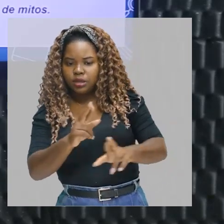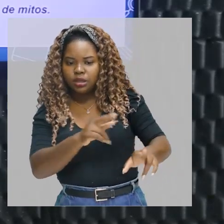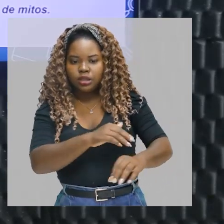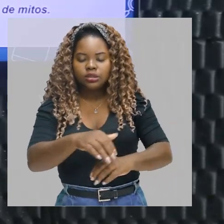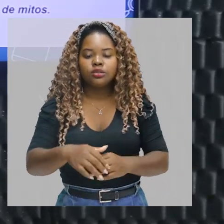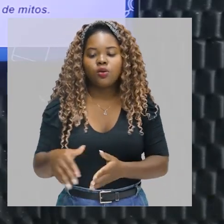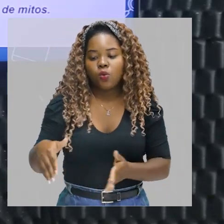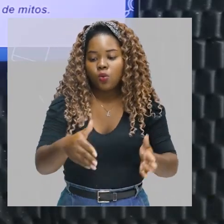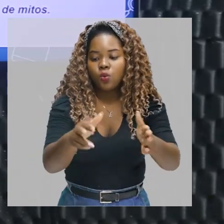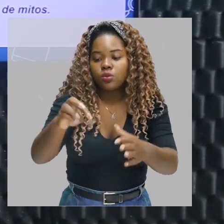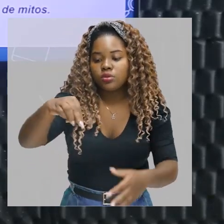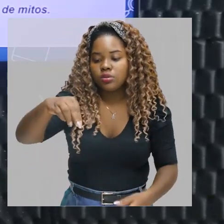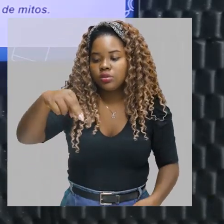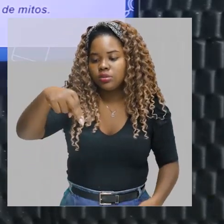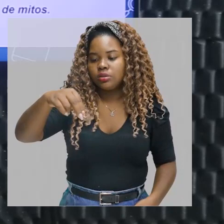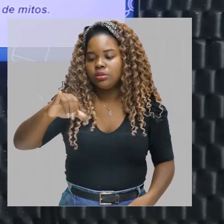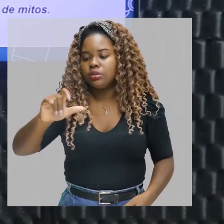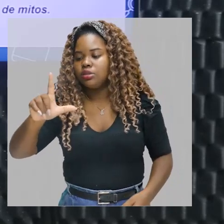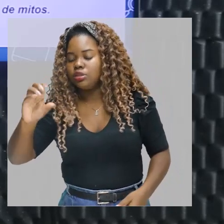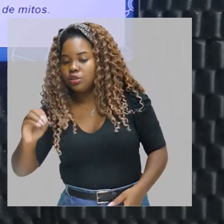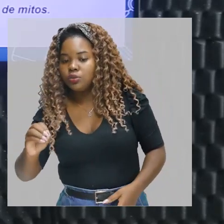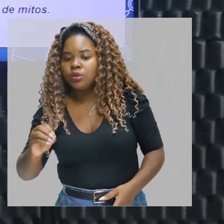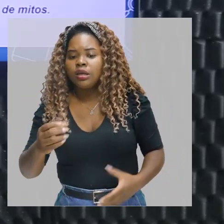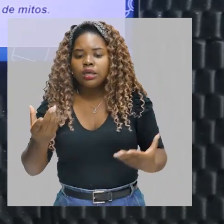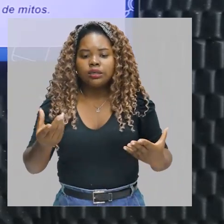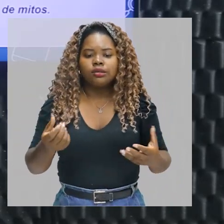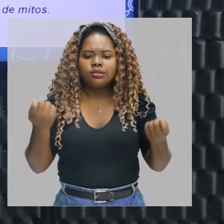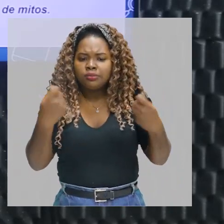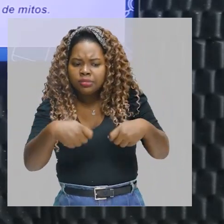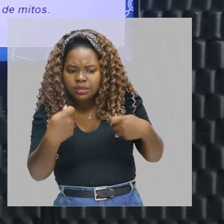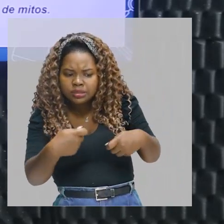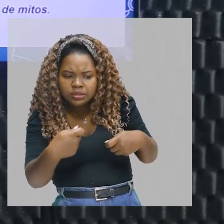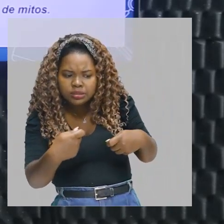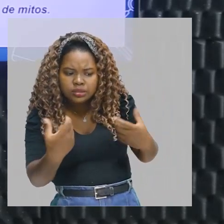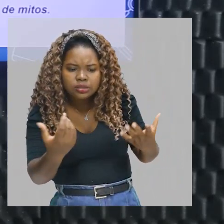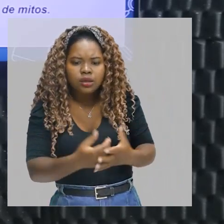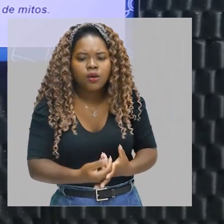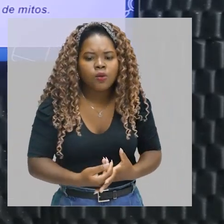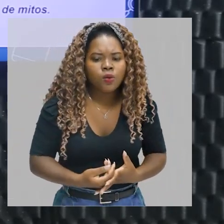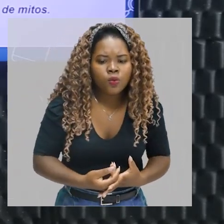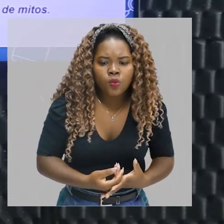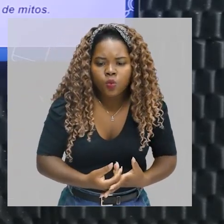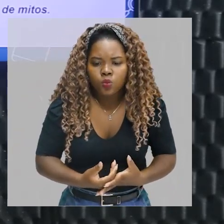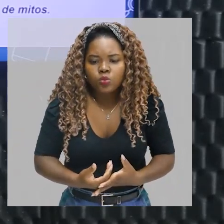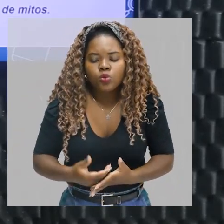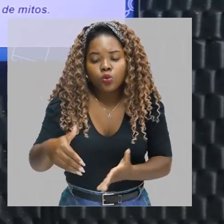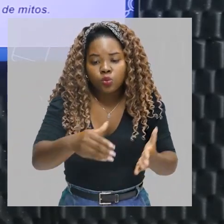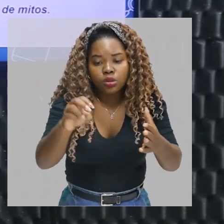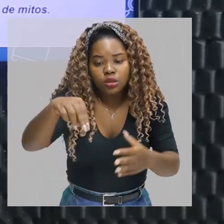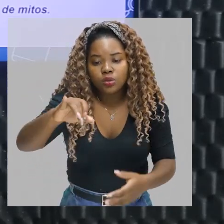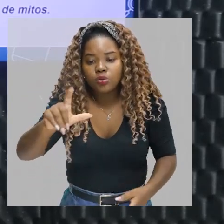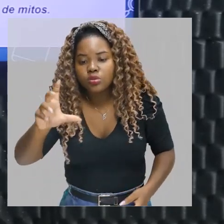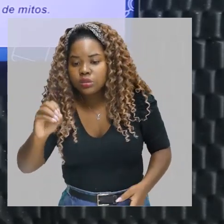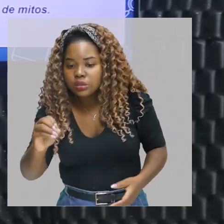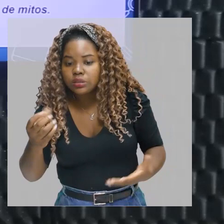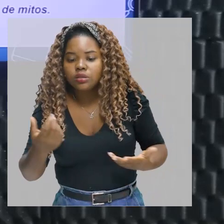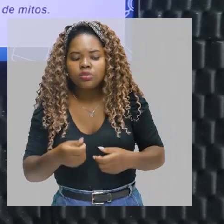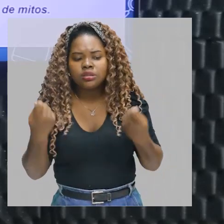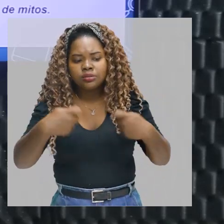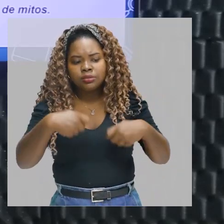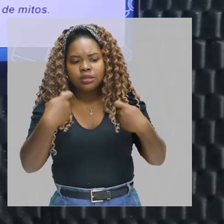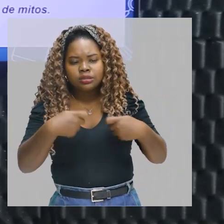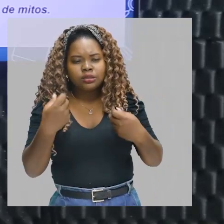através dessa dependência com o rio Nilo, eles começaram a perceber alguns fenômenos naturais que eram recorrentes, como enchente e seca do